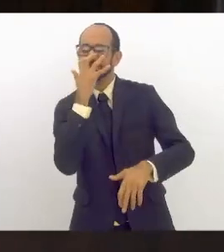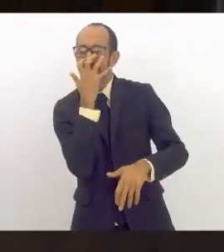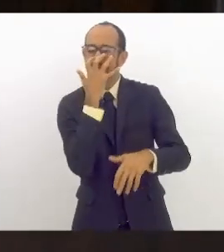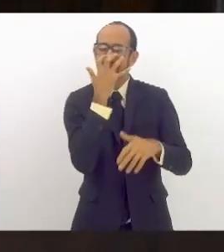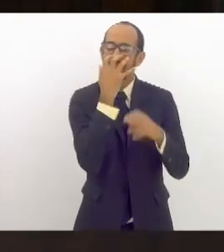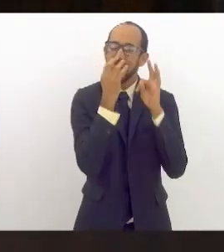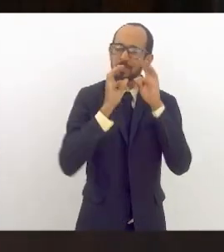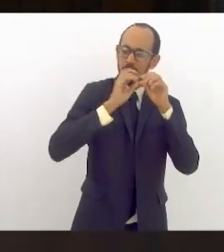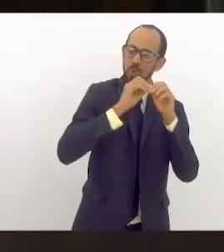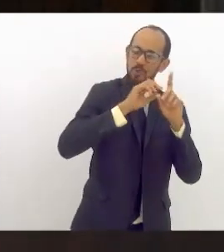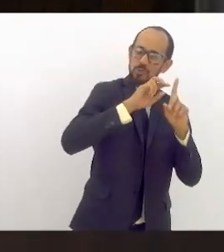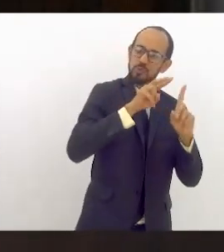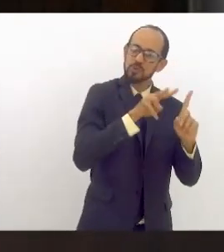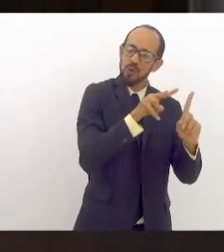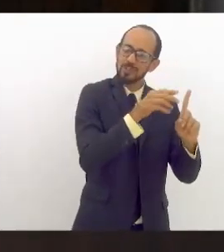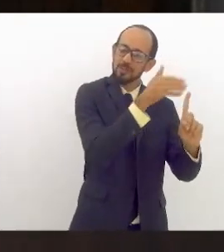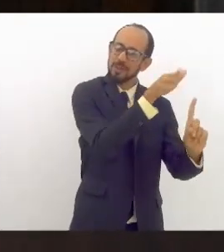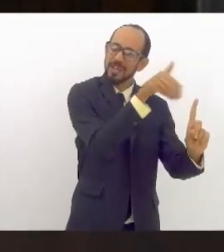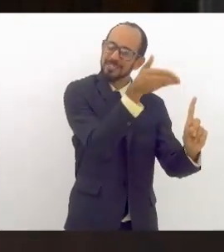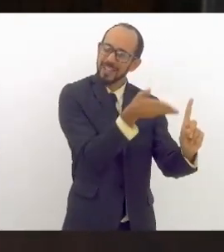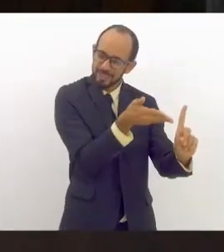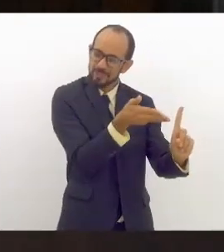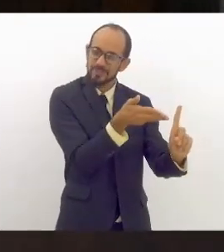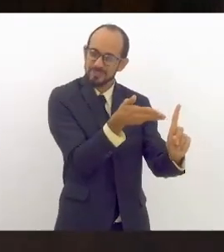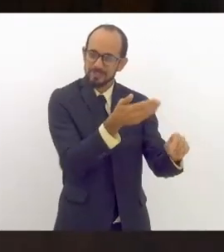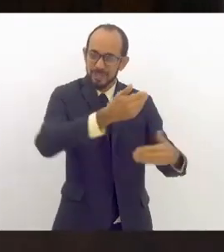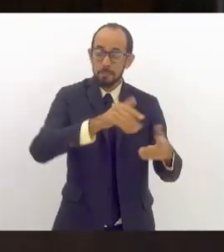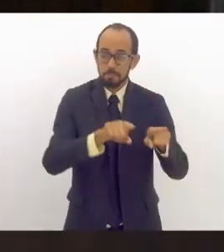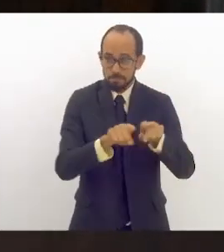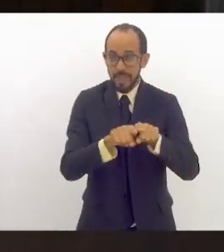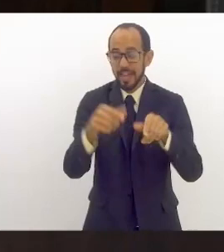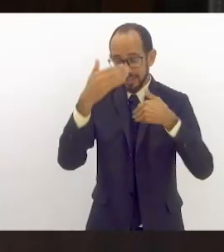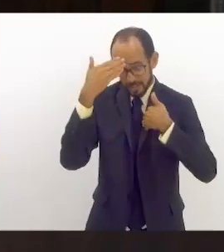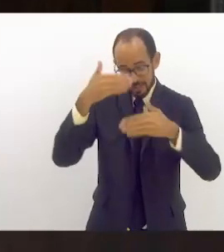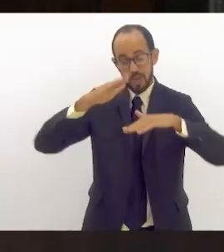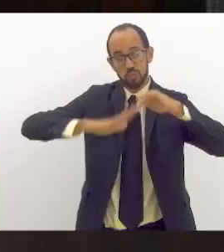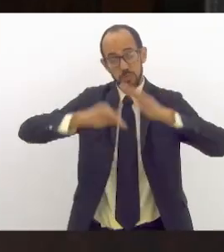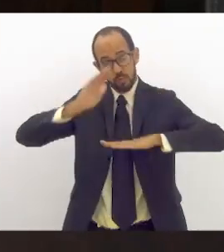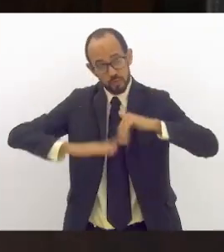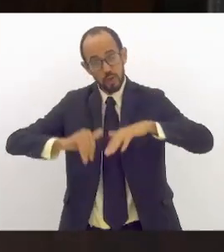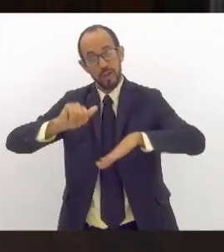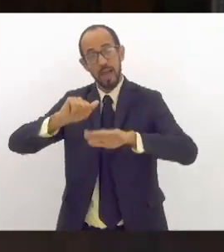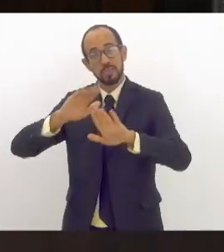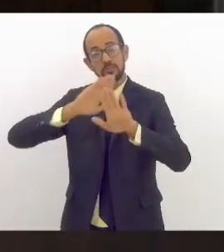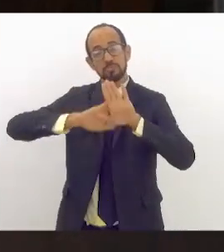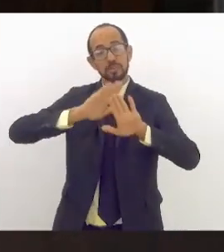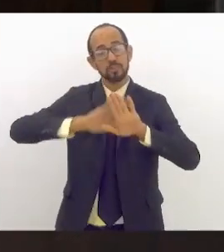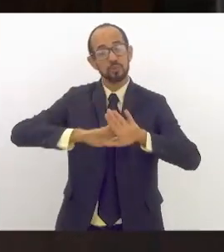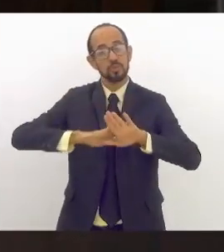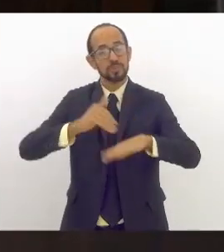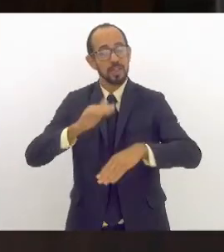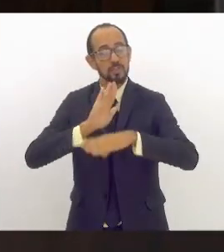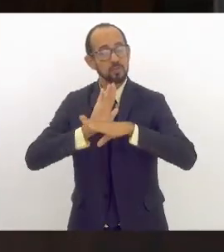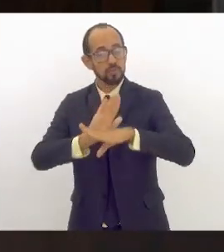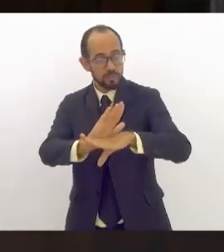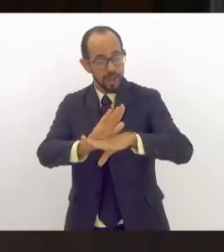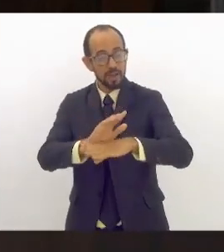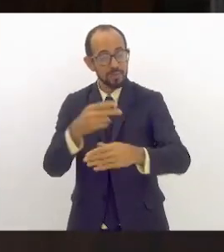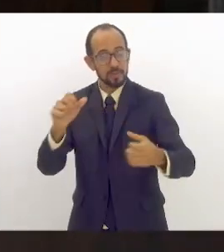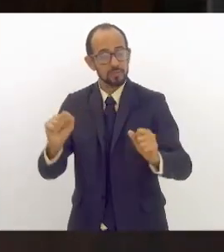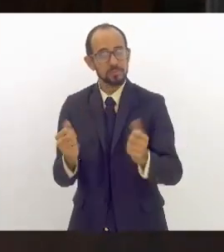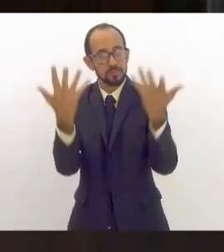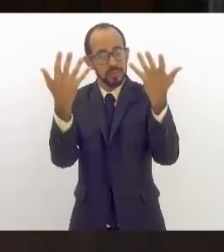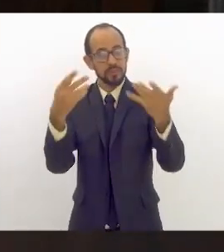homenageados de hoje também não posso deixar de agradecer aos profissionais que contribuíram até essa hora para que esse evento acontecesse